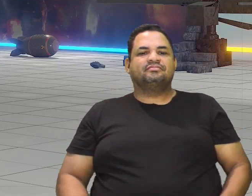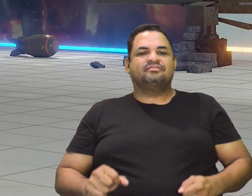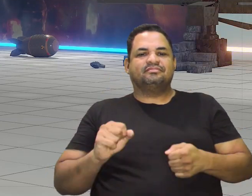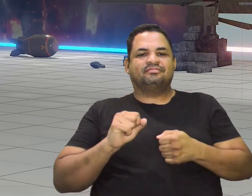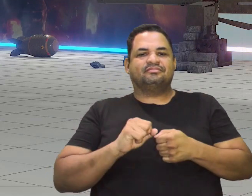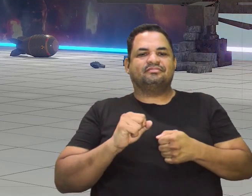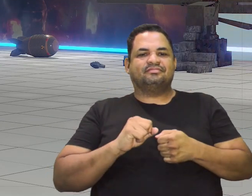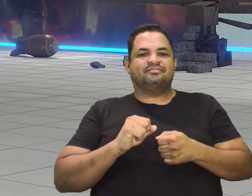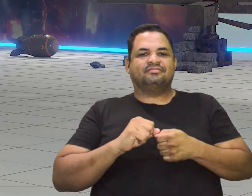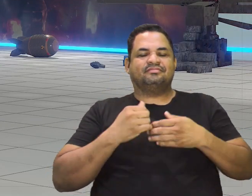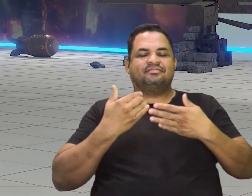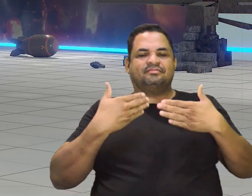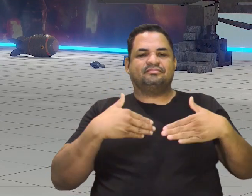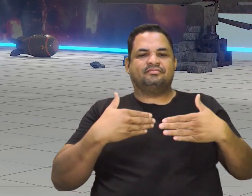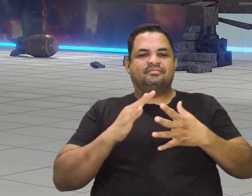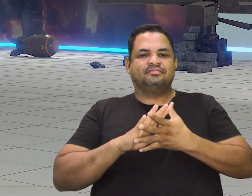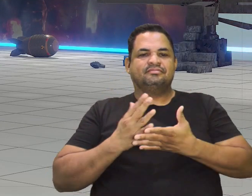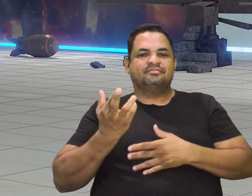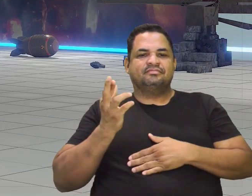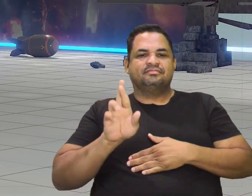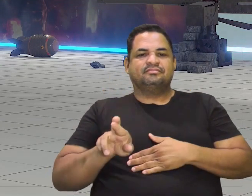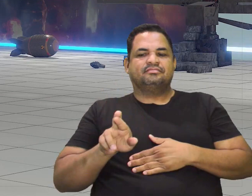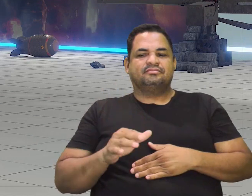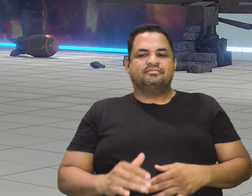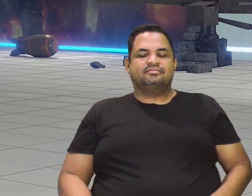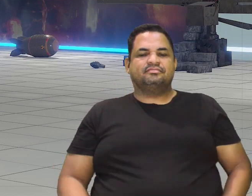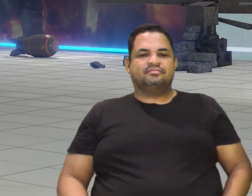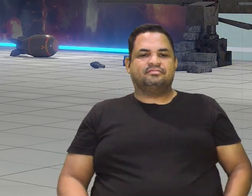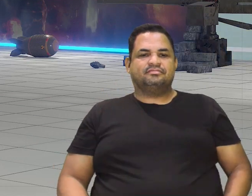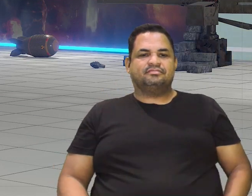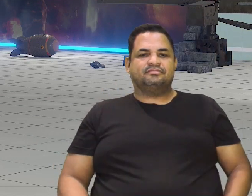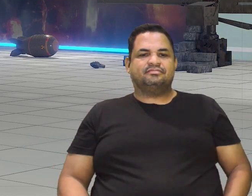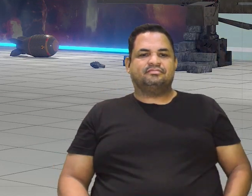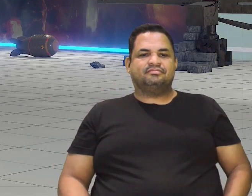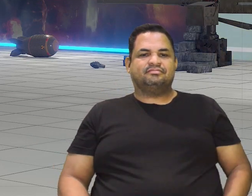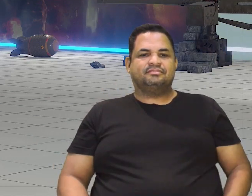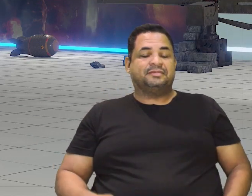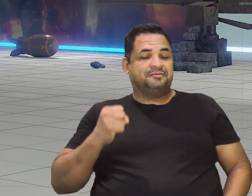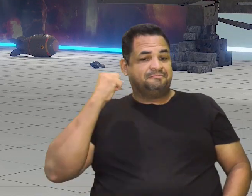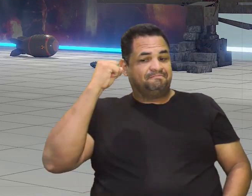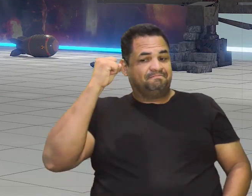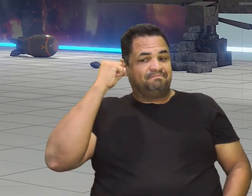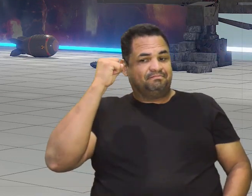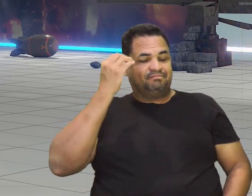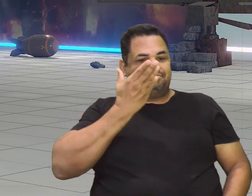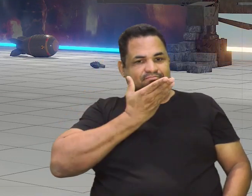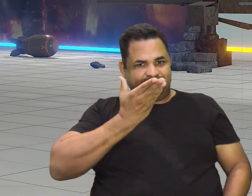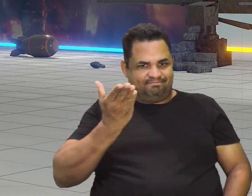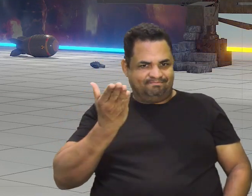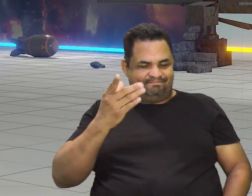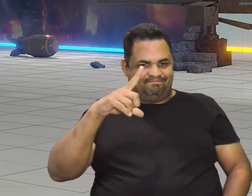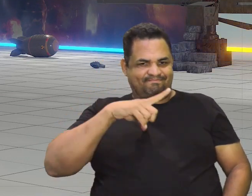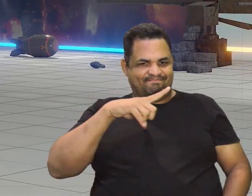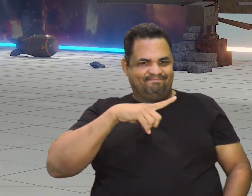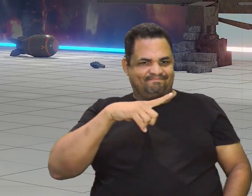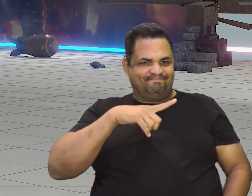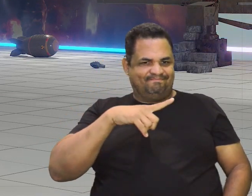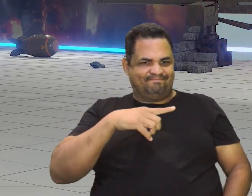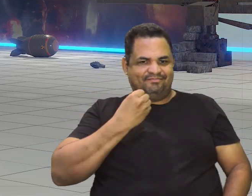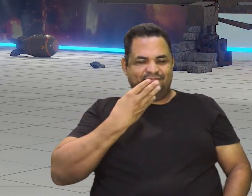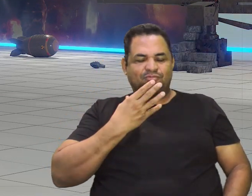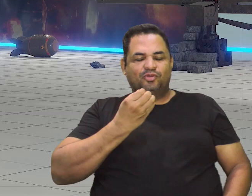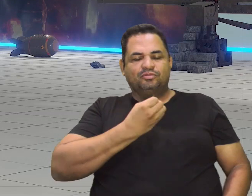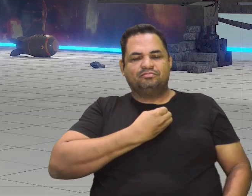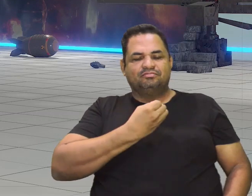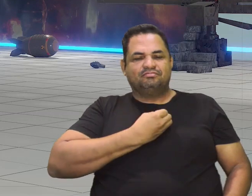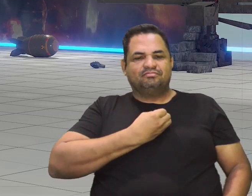efetuada aí a prova de recuperação. Eu vou torcer aqui, vou ficar na torcida para que vocês tenham uma boa nota,